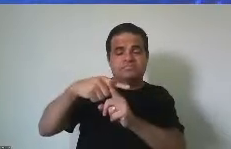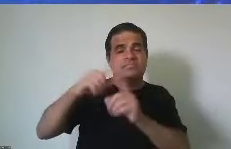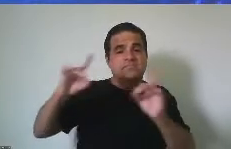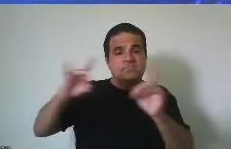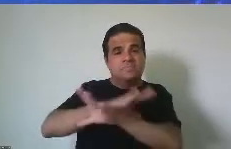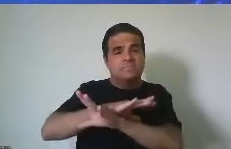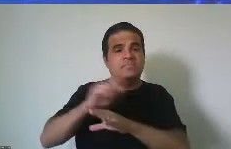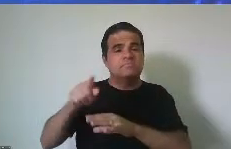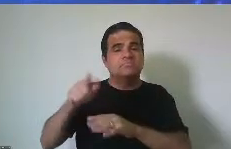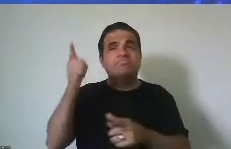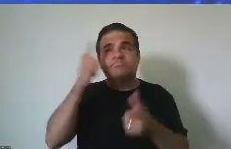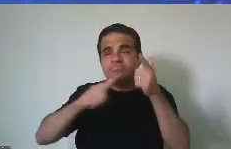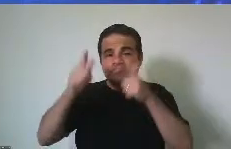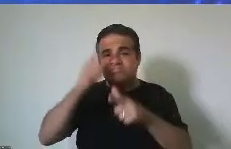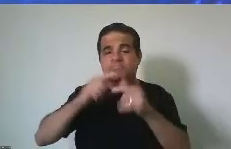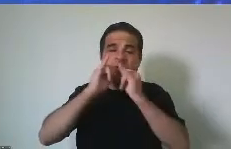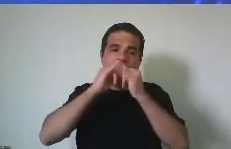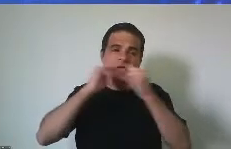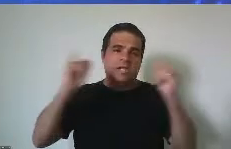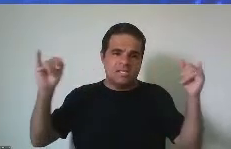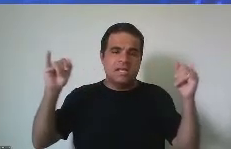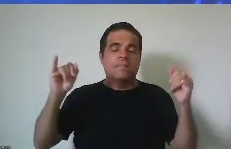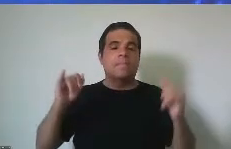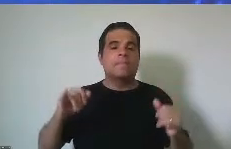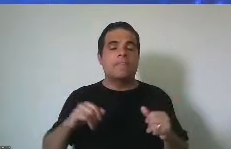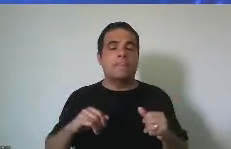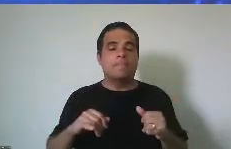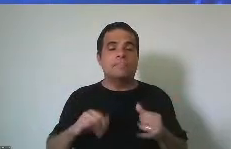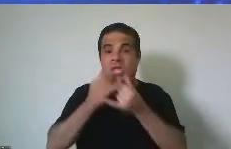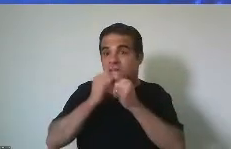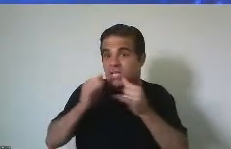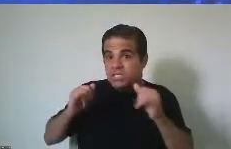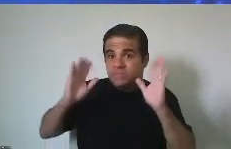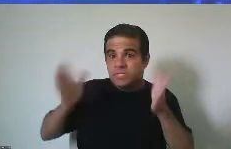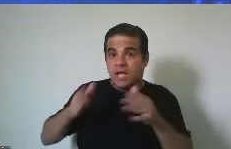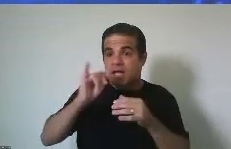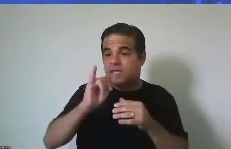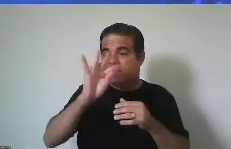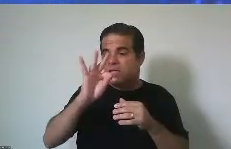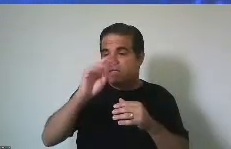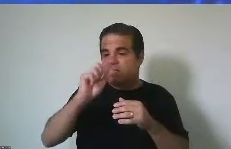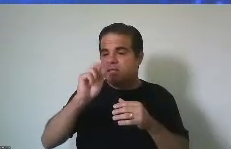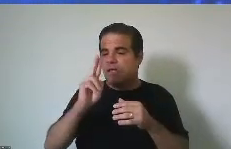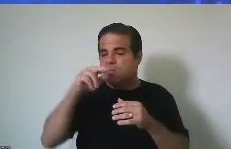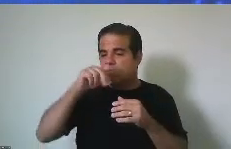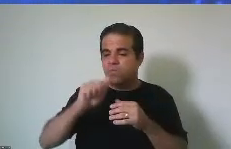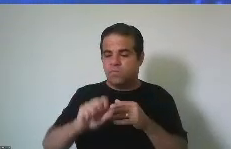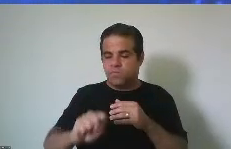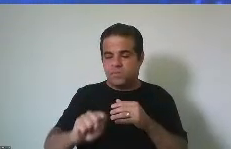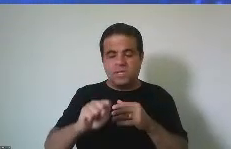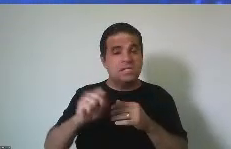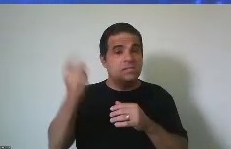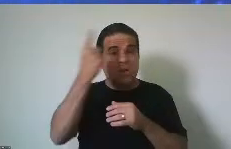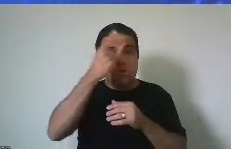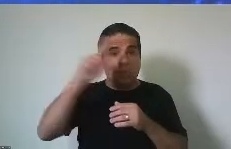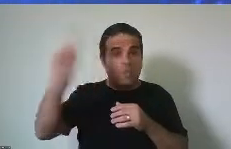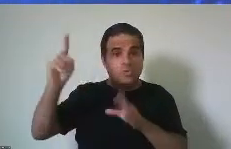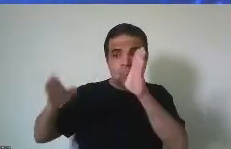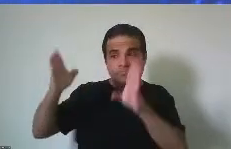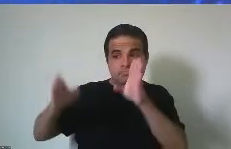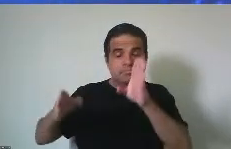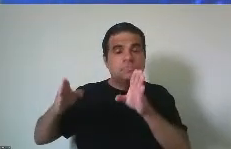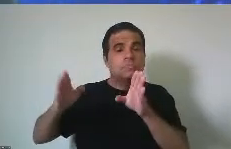porque conseguimos energizar Itaúnas Estamos na última parte do comissionamento